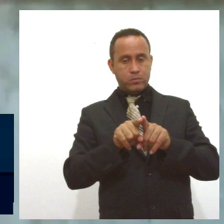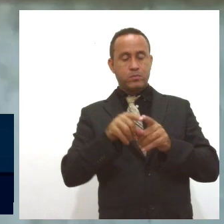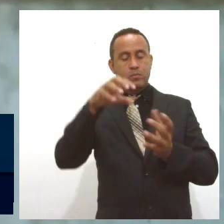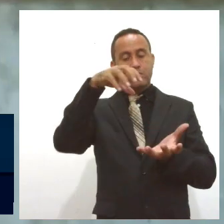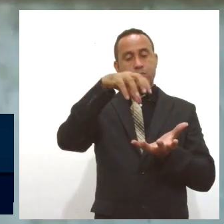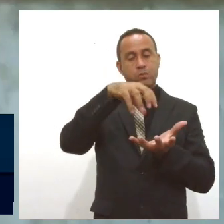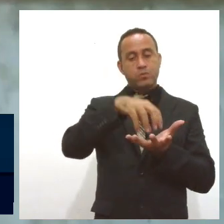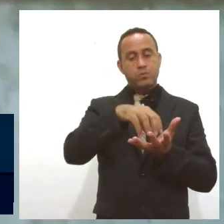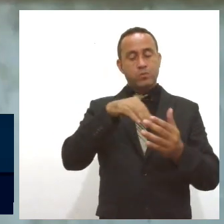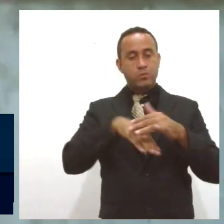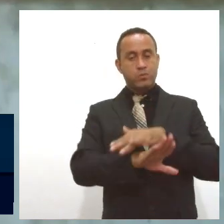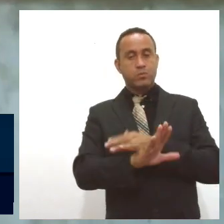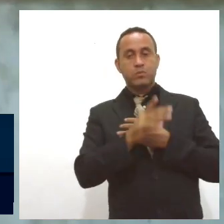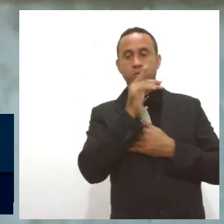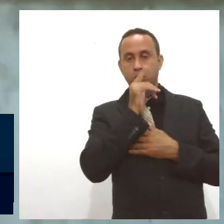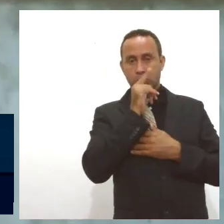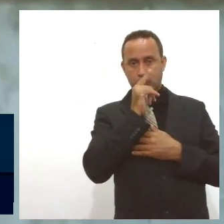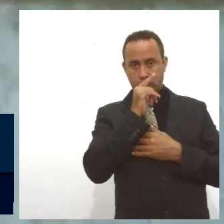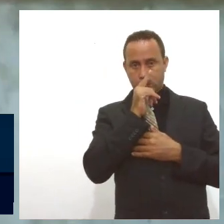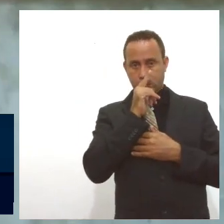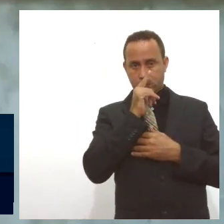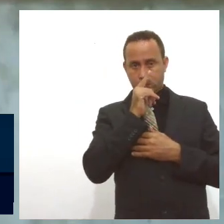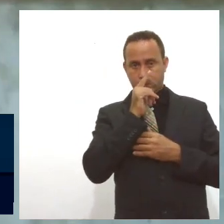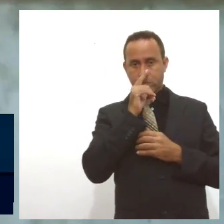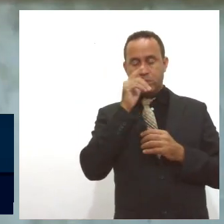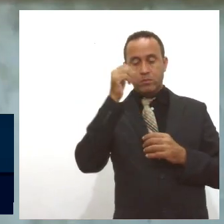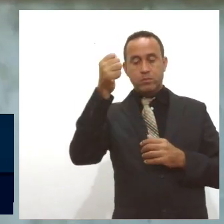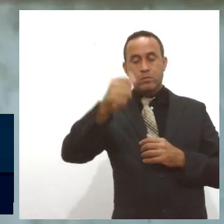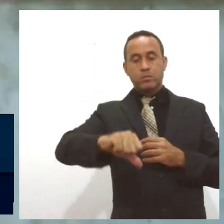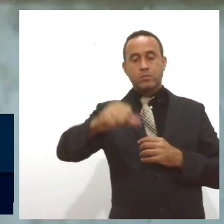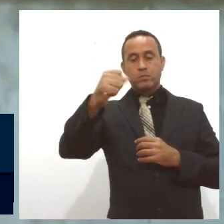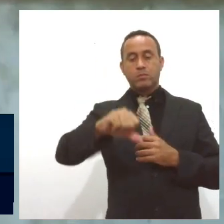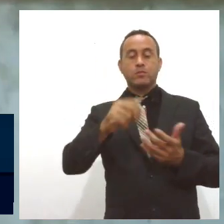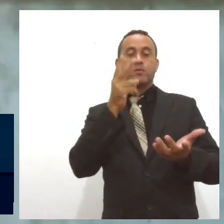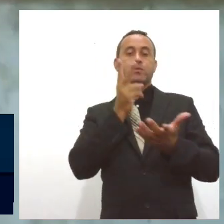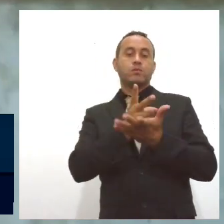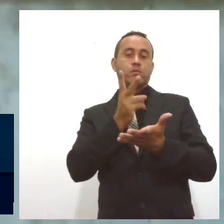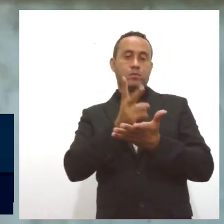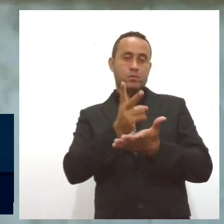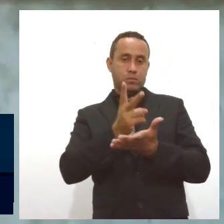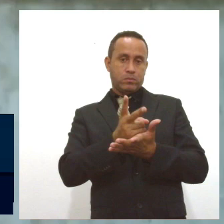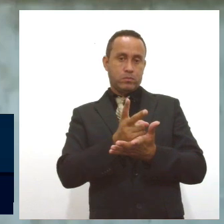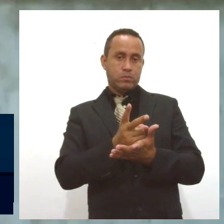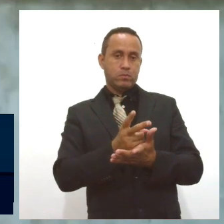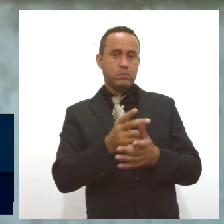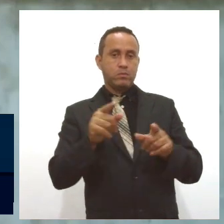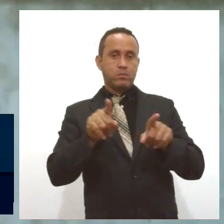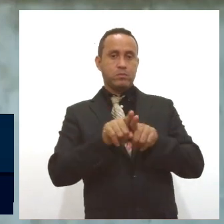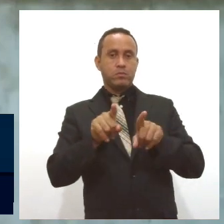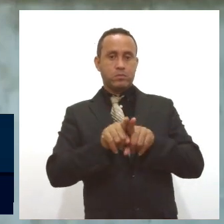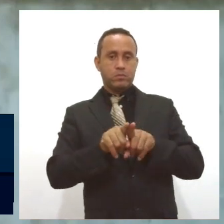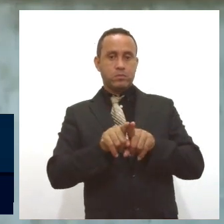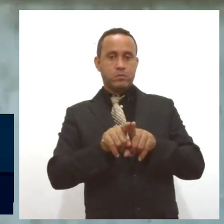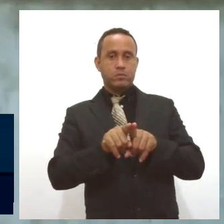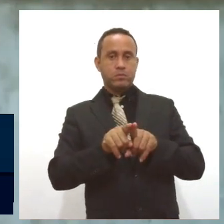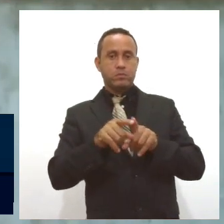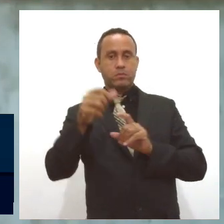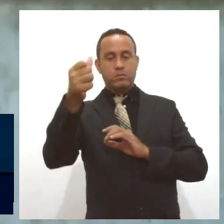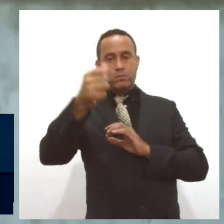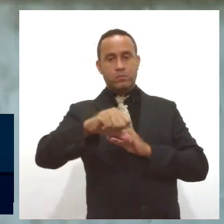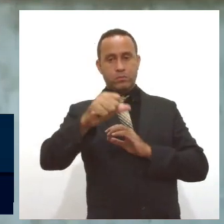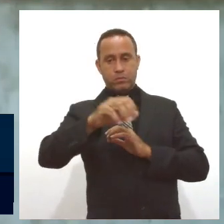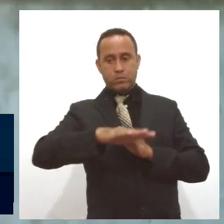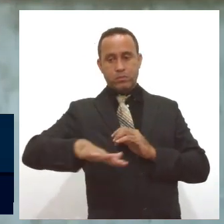deputada, realmente a gente está fazendo esse monitoramento dos reservatórios, né? E aí estão incluídos os reservatórios da